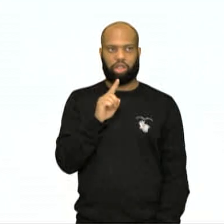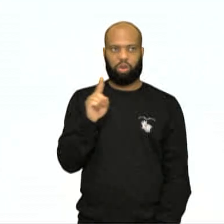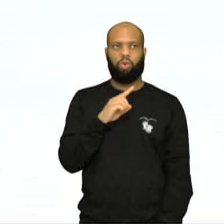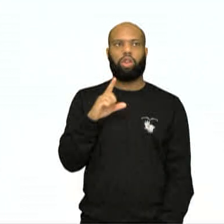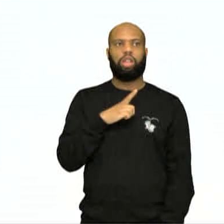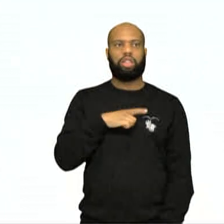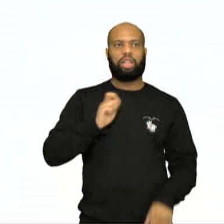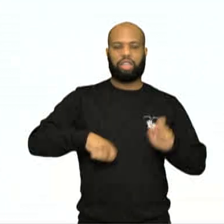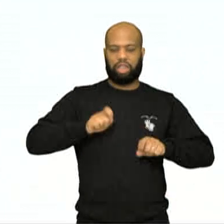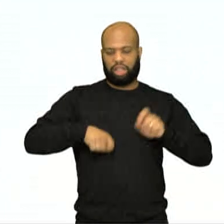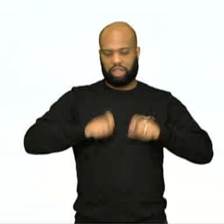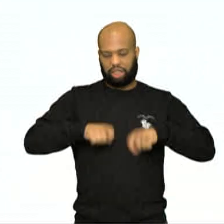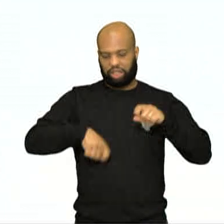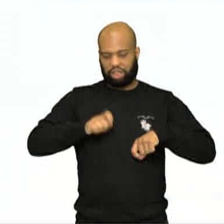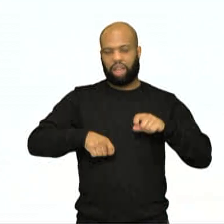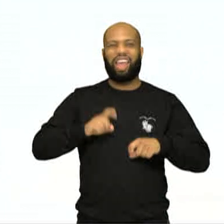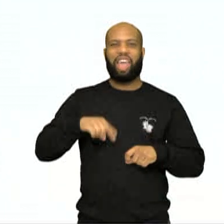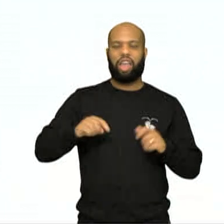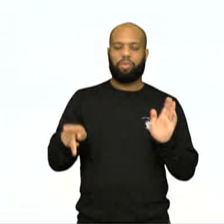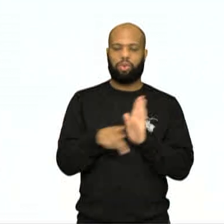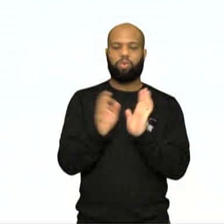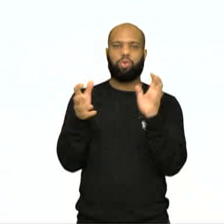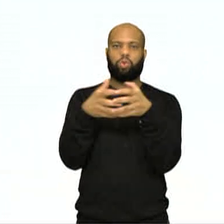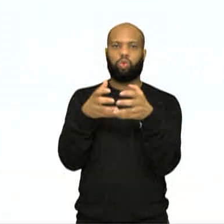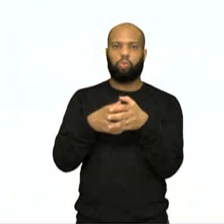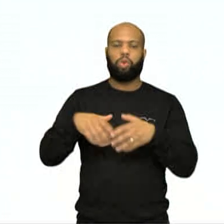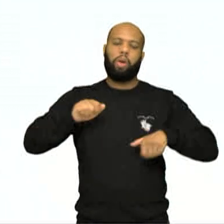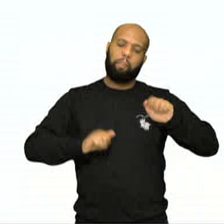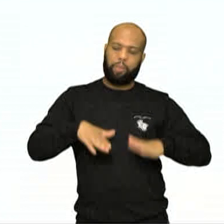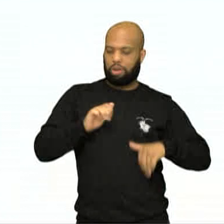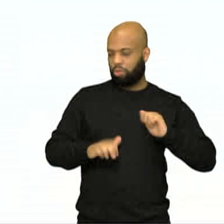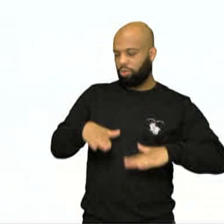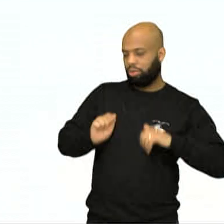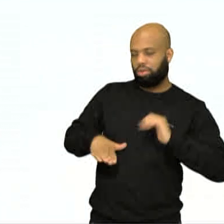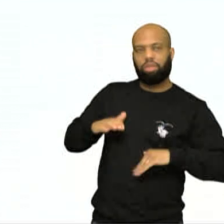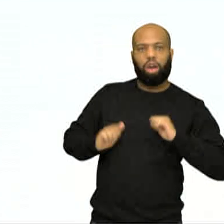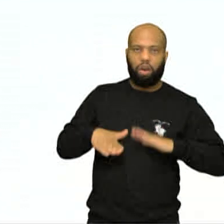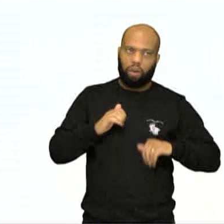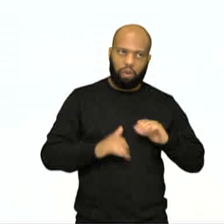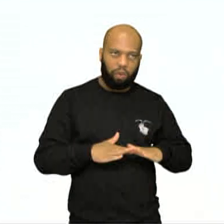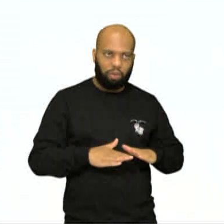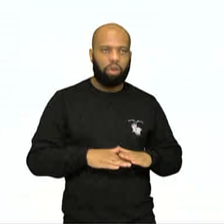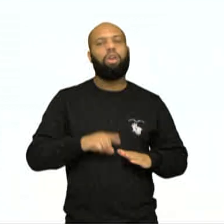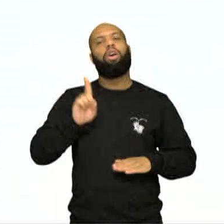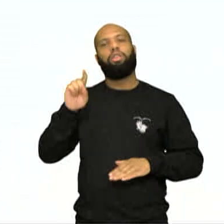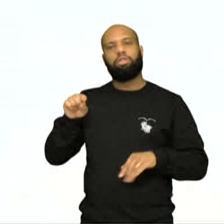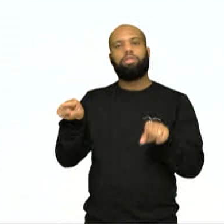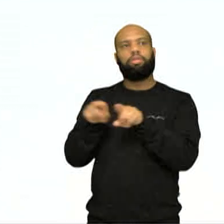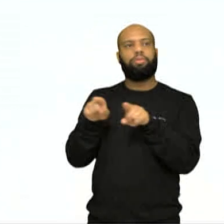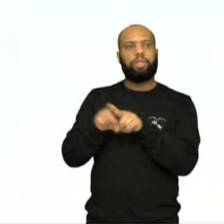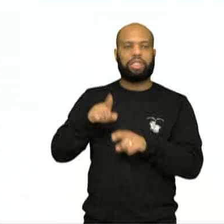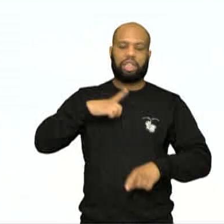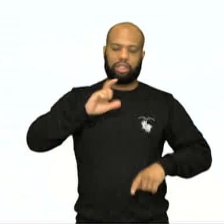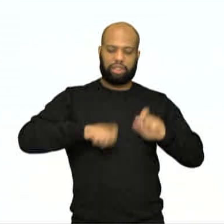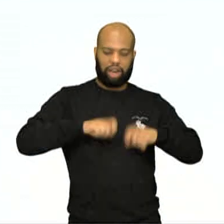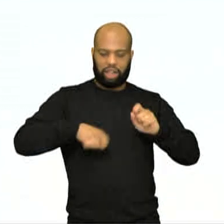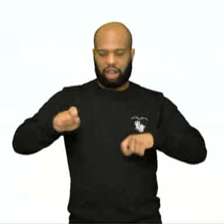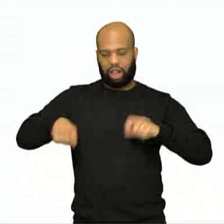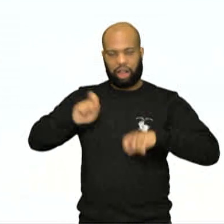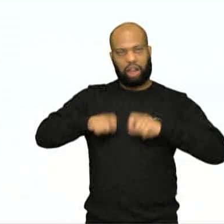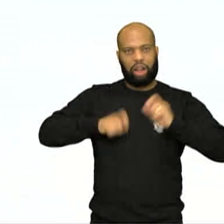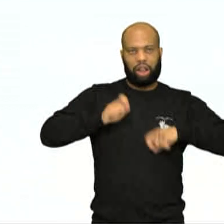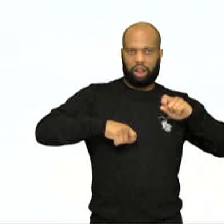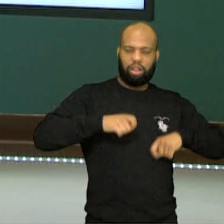como caixa, esse instrumento de percussão tem um som mais agudo e pode ser encontrado na famosa bateria, né?